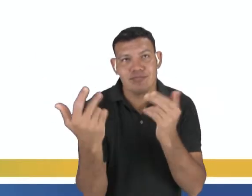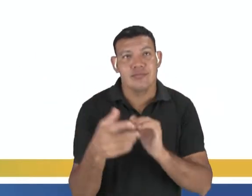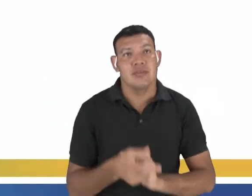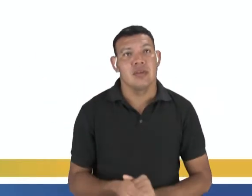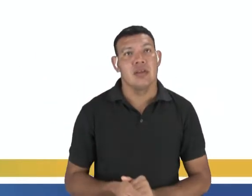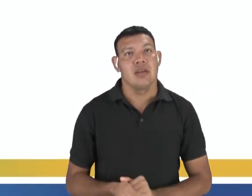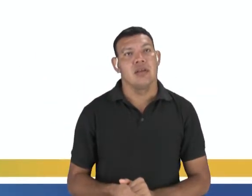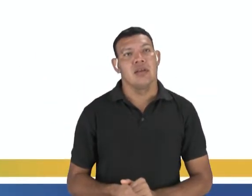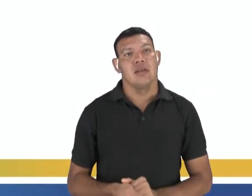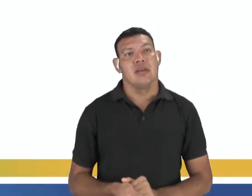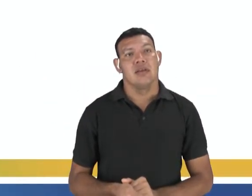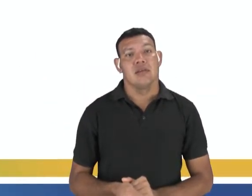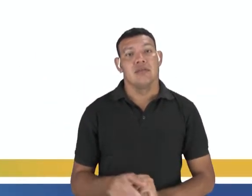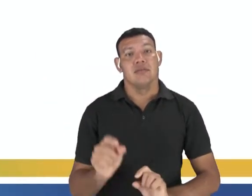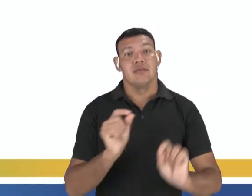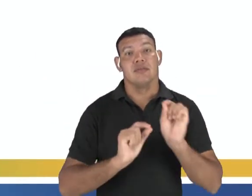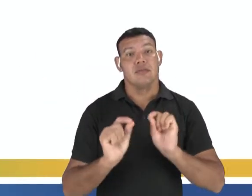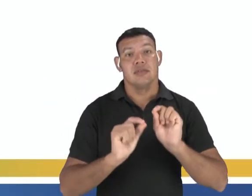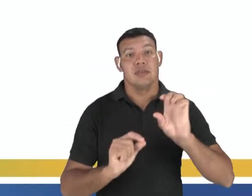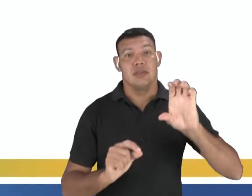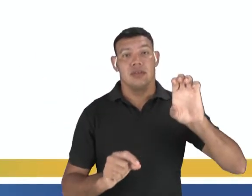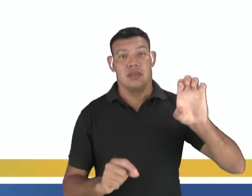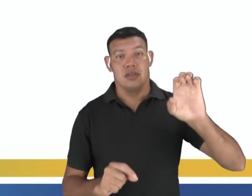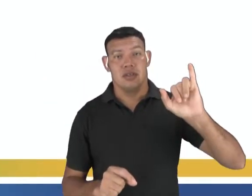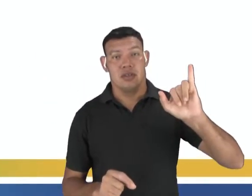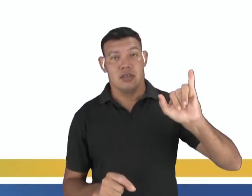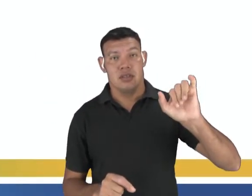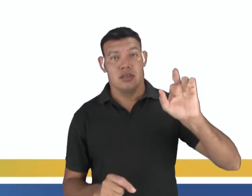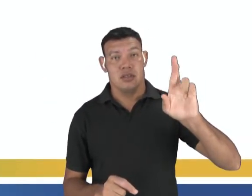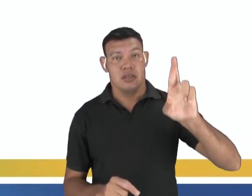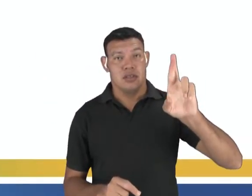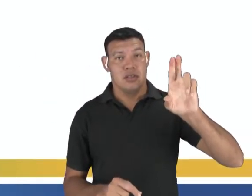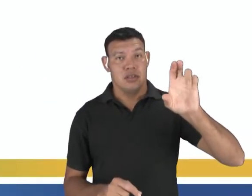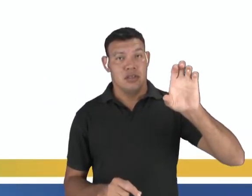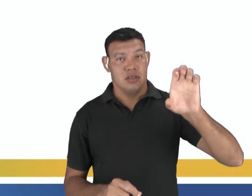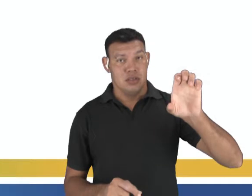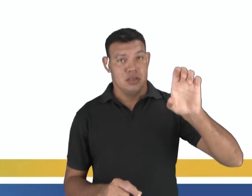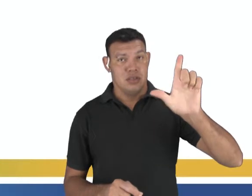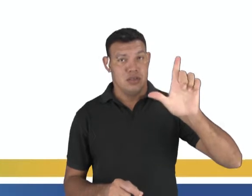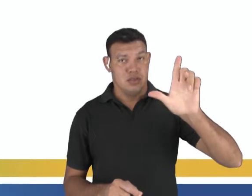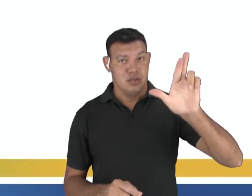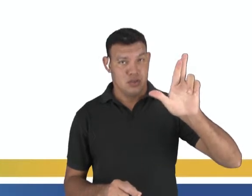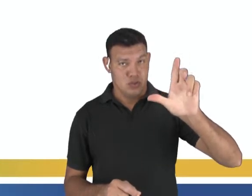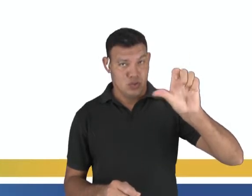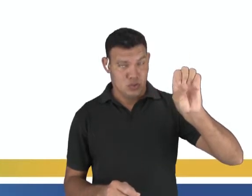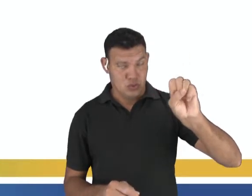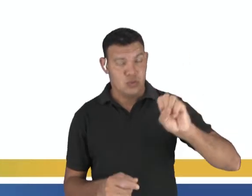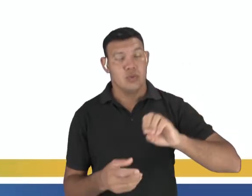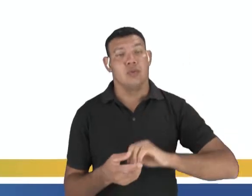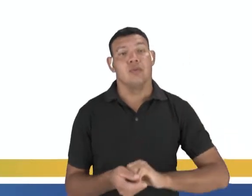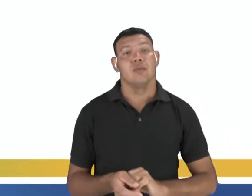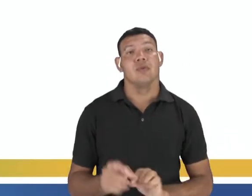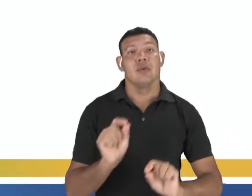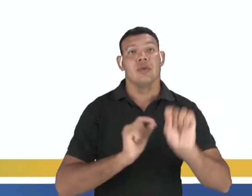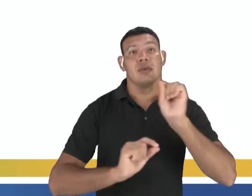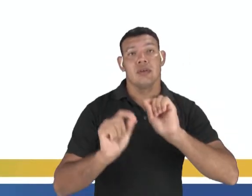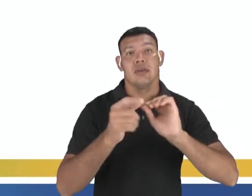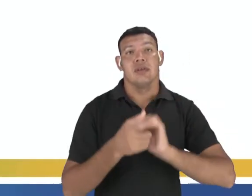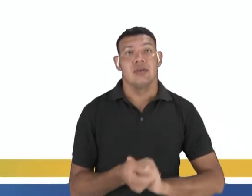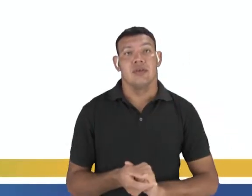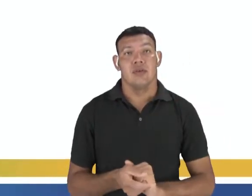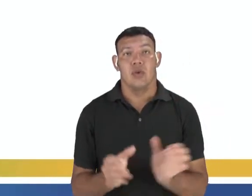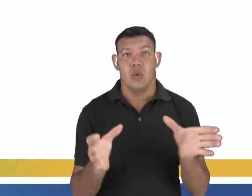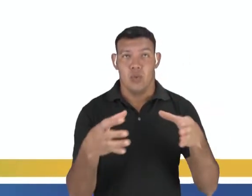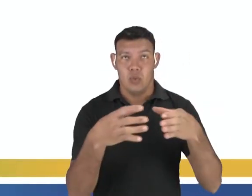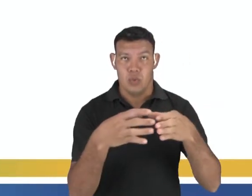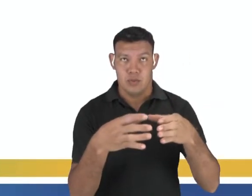o conjunto de pontos resultantes da união entre uma circunferência e seus pontos internos. Em outras palavras,